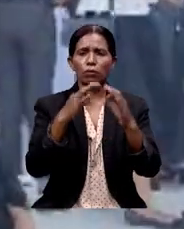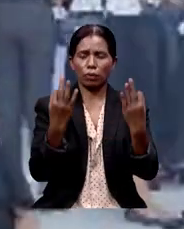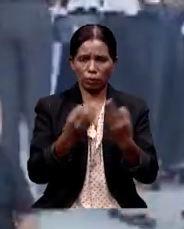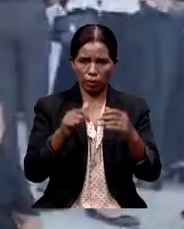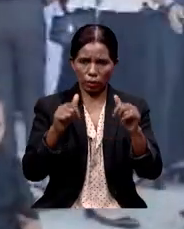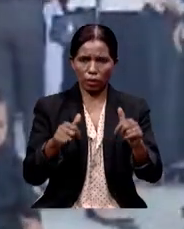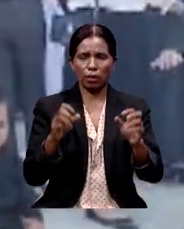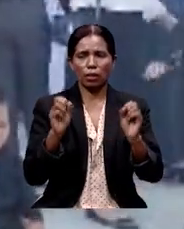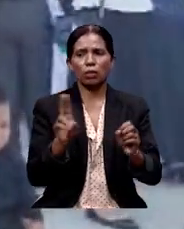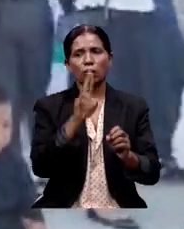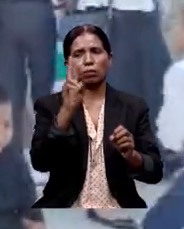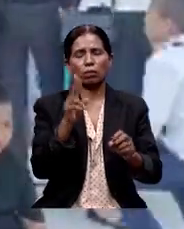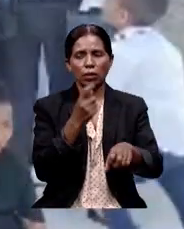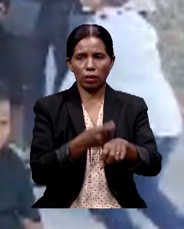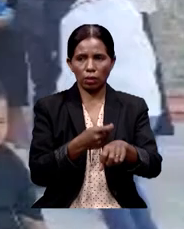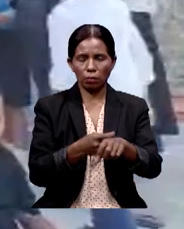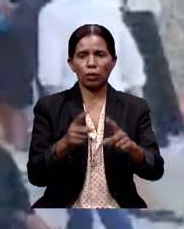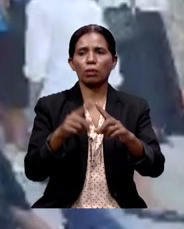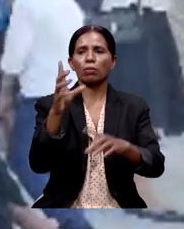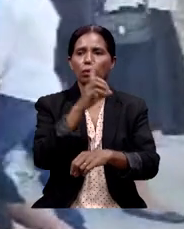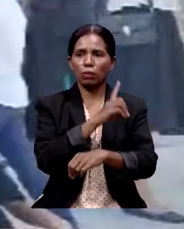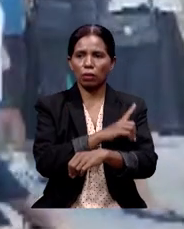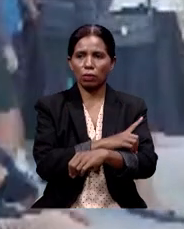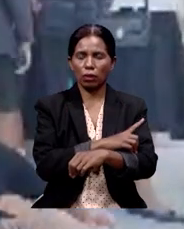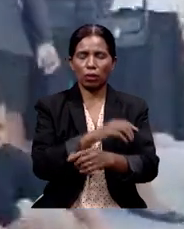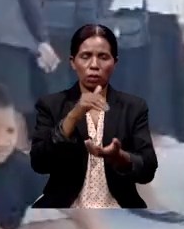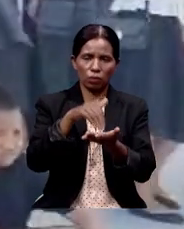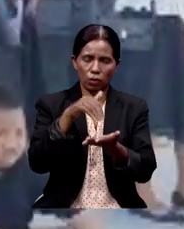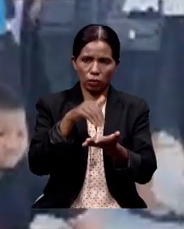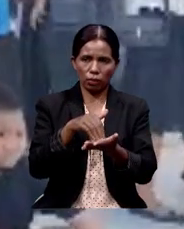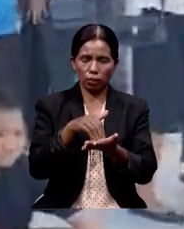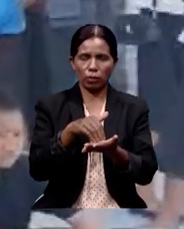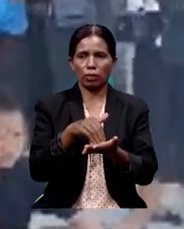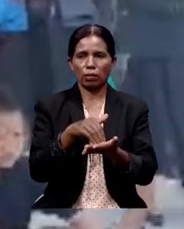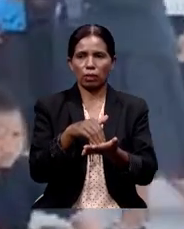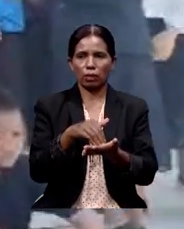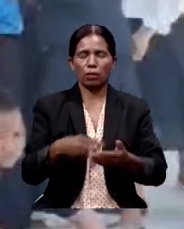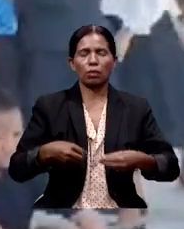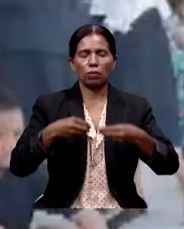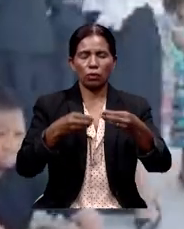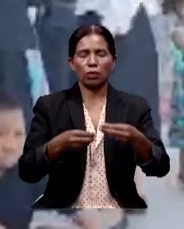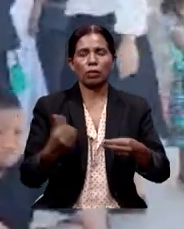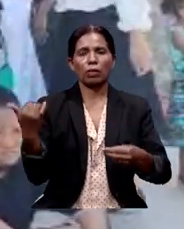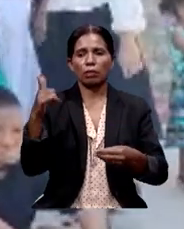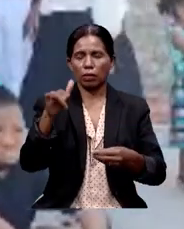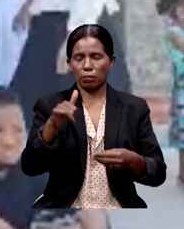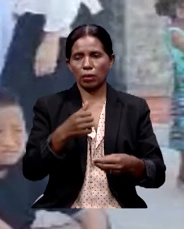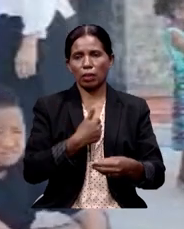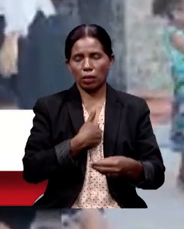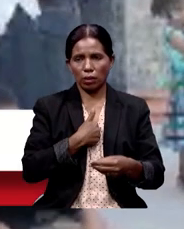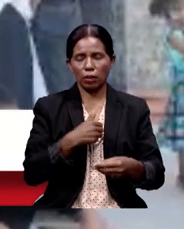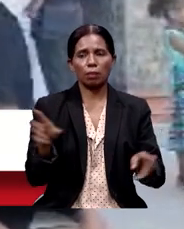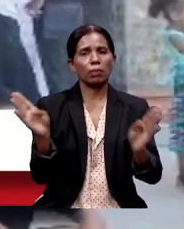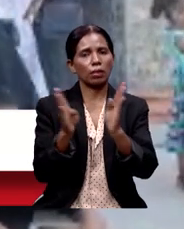tem que aproveitar e minha tempo ou em lorong, a tu estuda, a tu sacrifica e minha an, por isso aí os homens